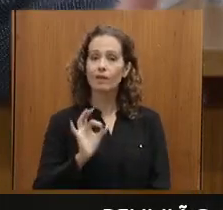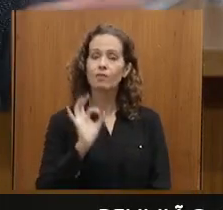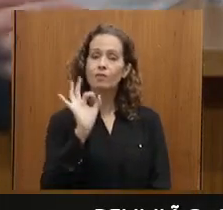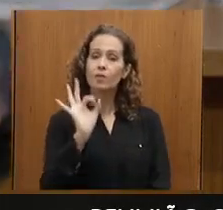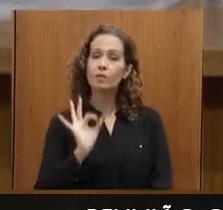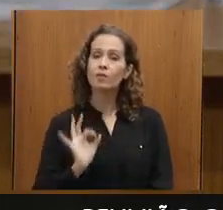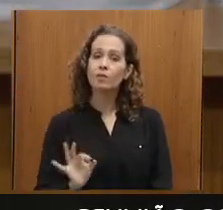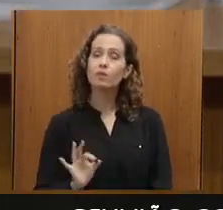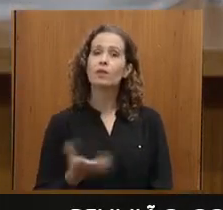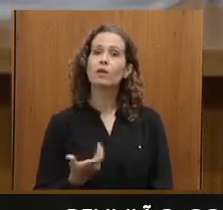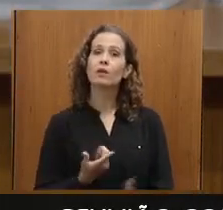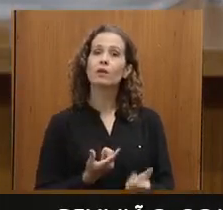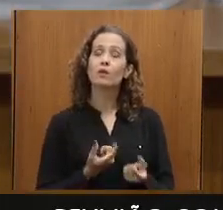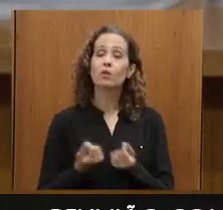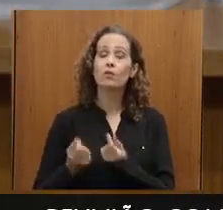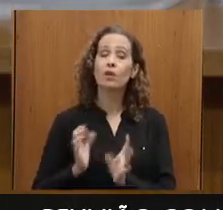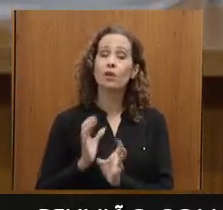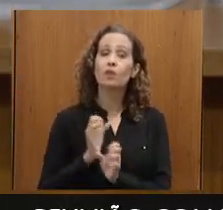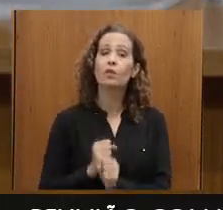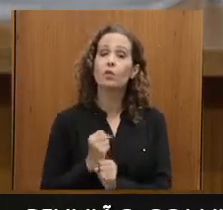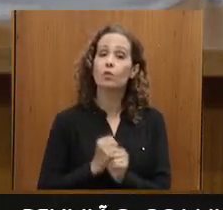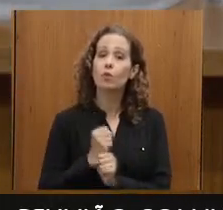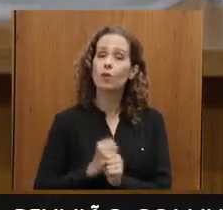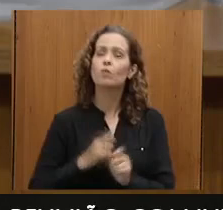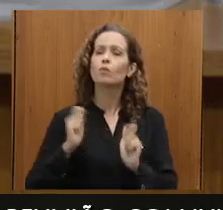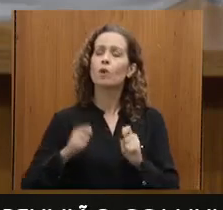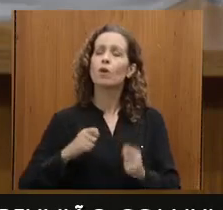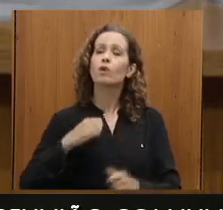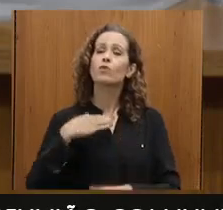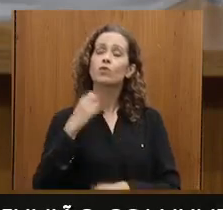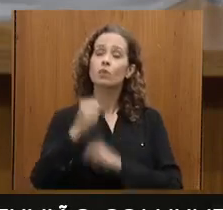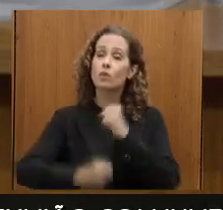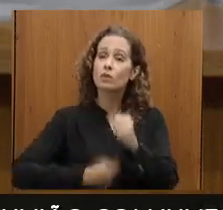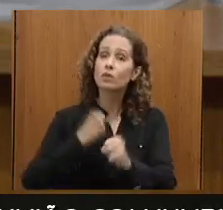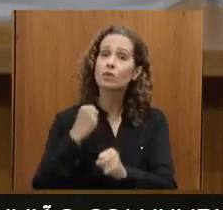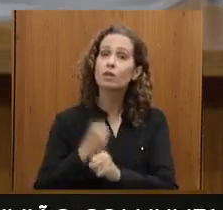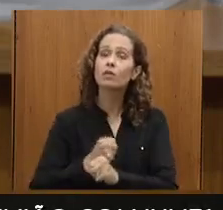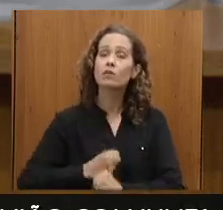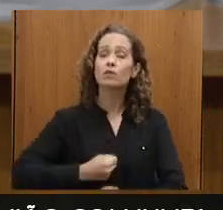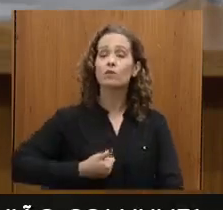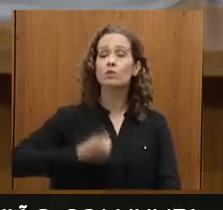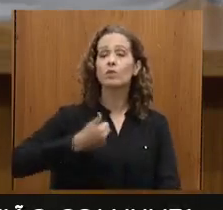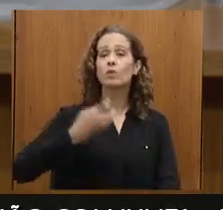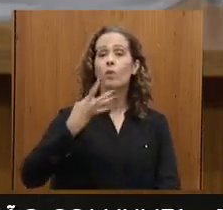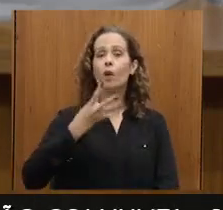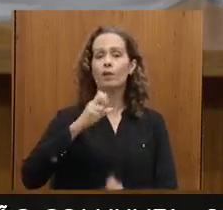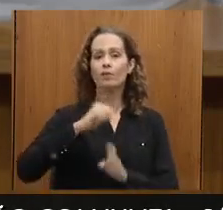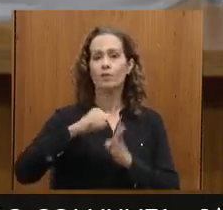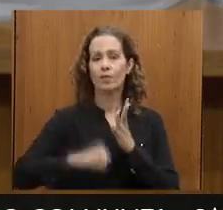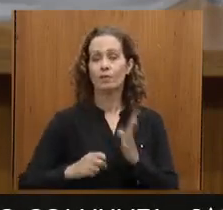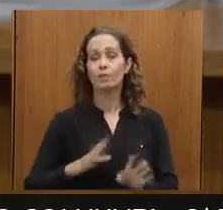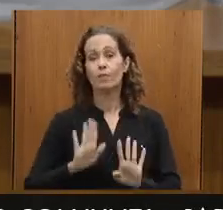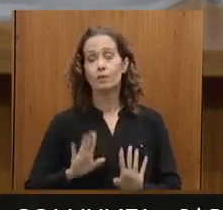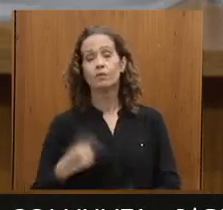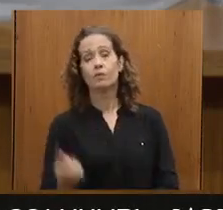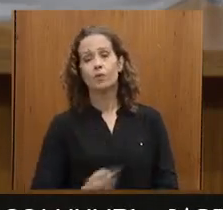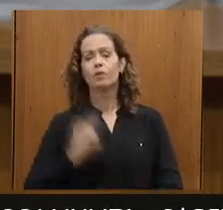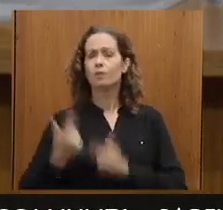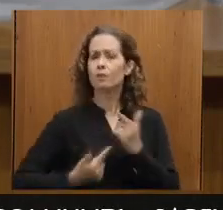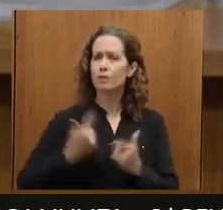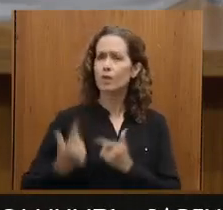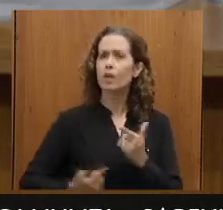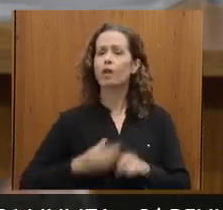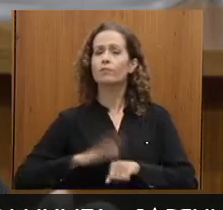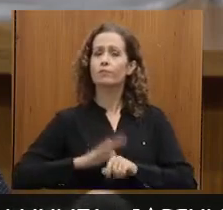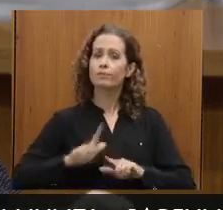executada no primeiro quadrimestre do ano seguinte, que é justamente o percentual que temos agora, mas vamos trabalhar para a plena execução no